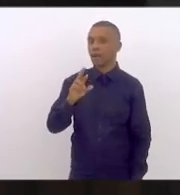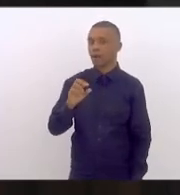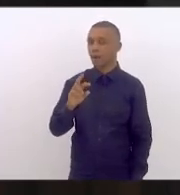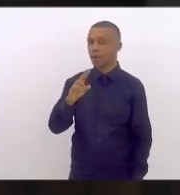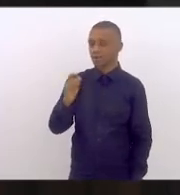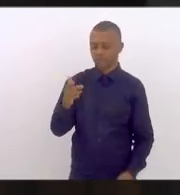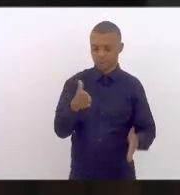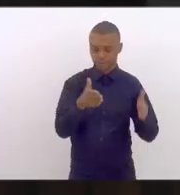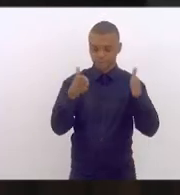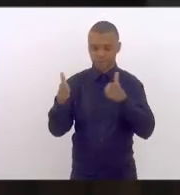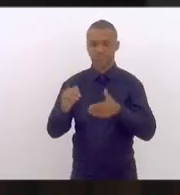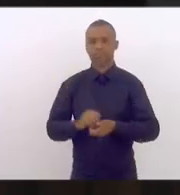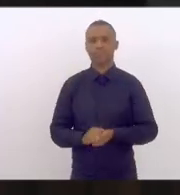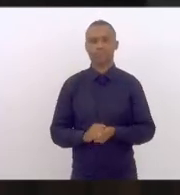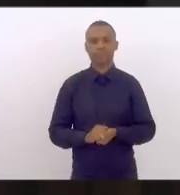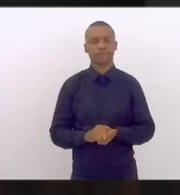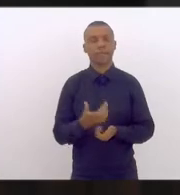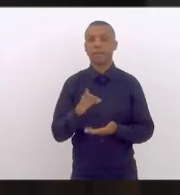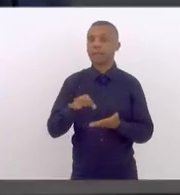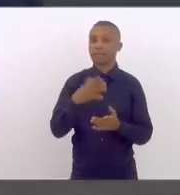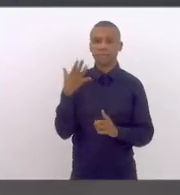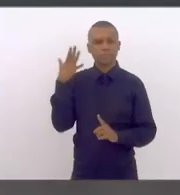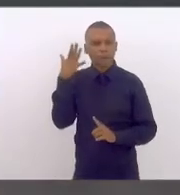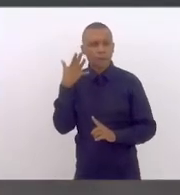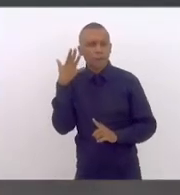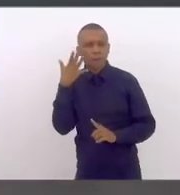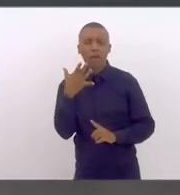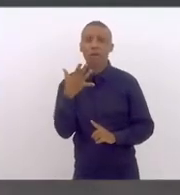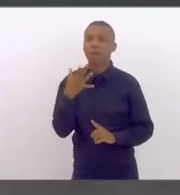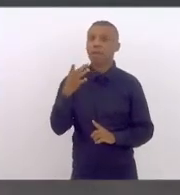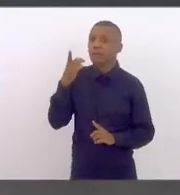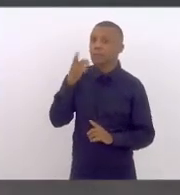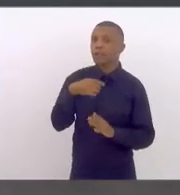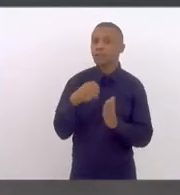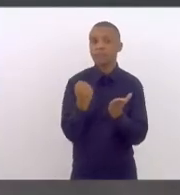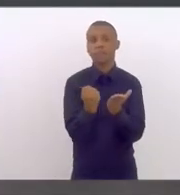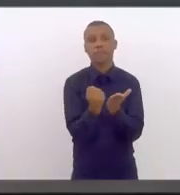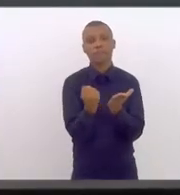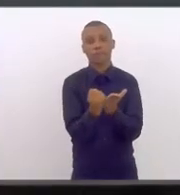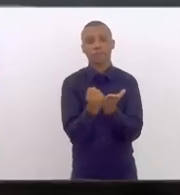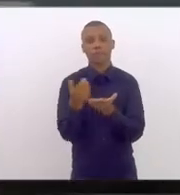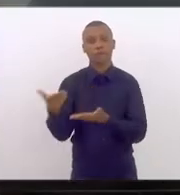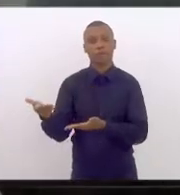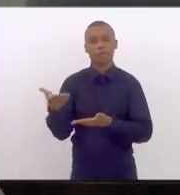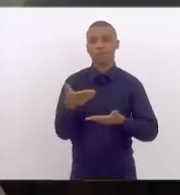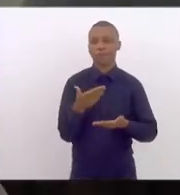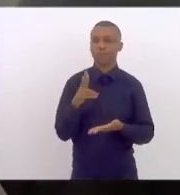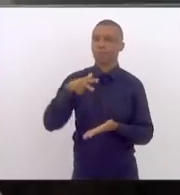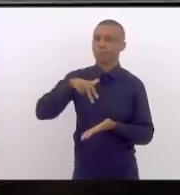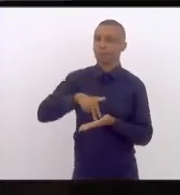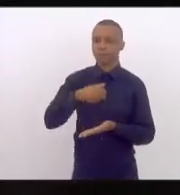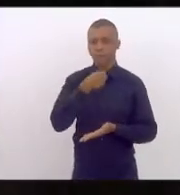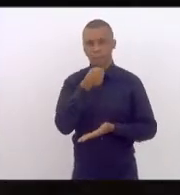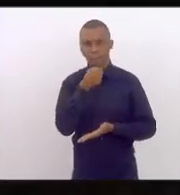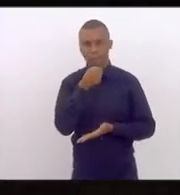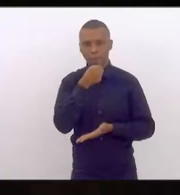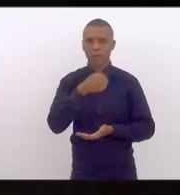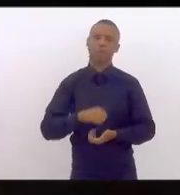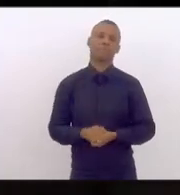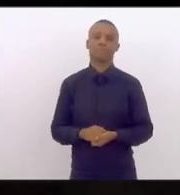o Deputado Samuel Malafaia a quem convido para ocupar a tribuna